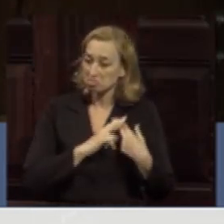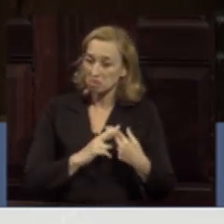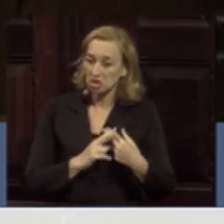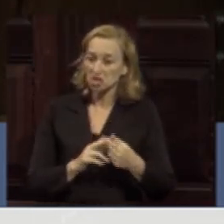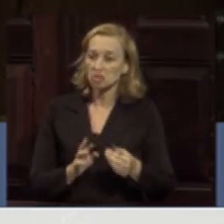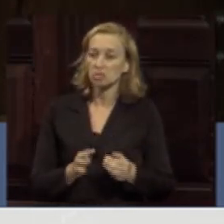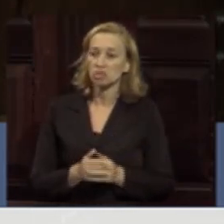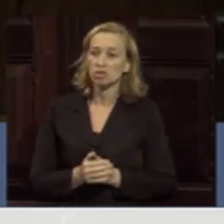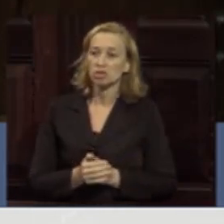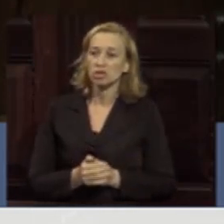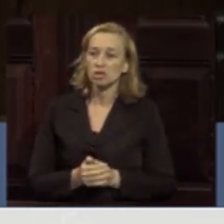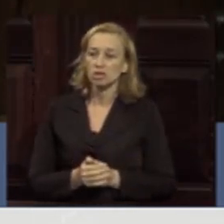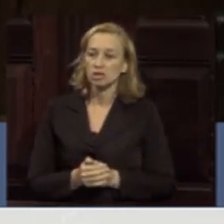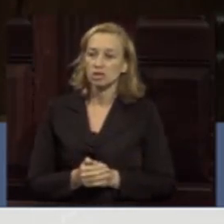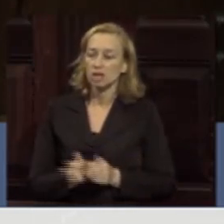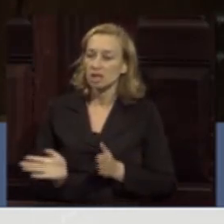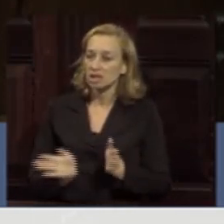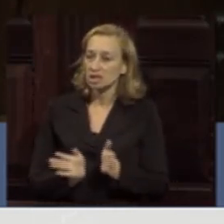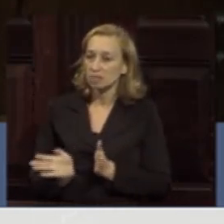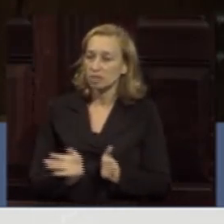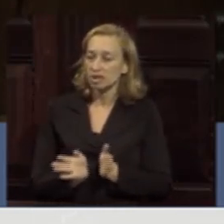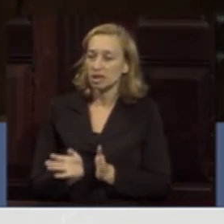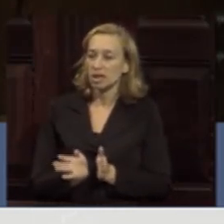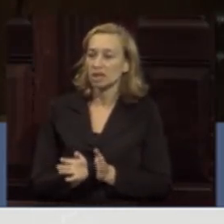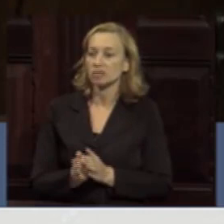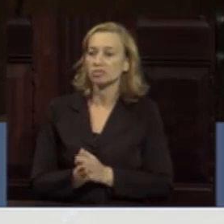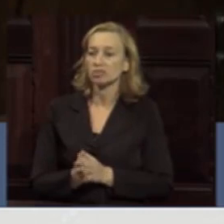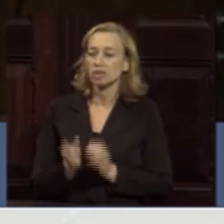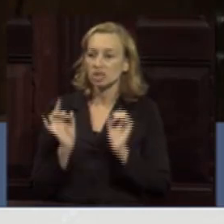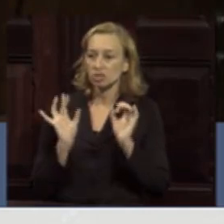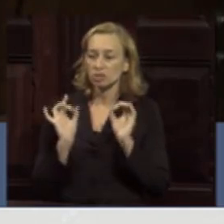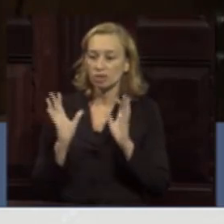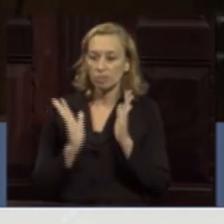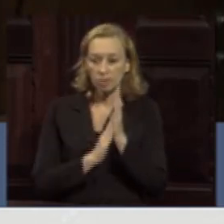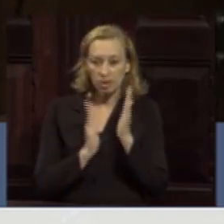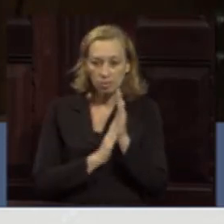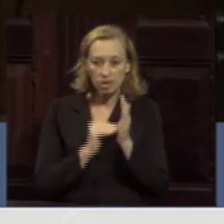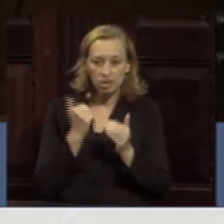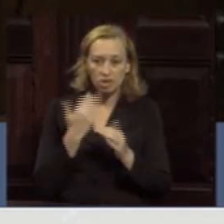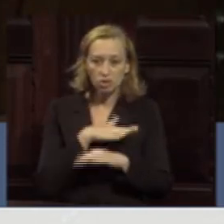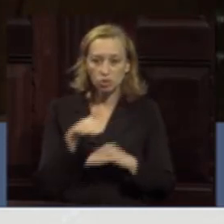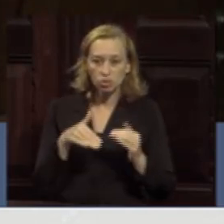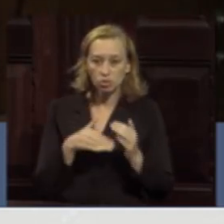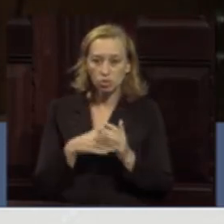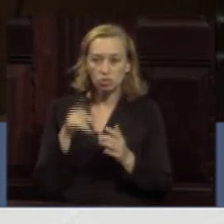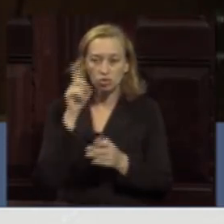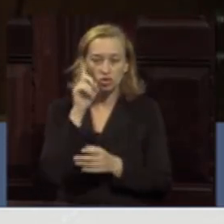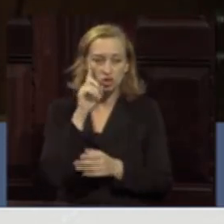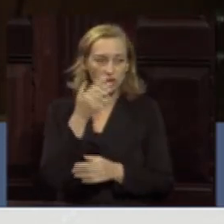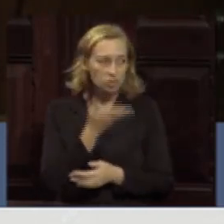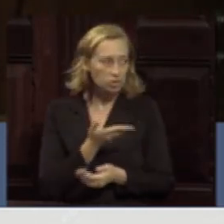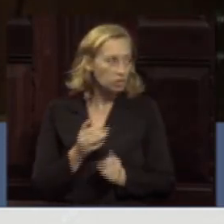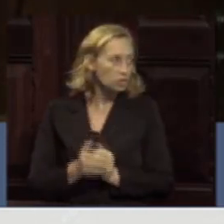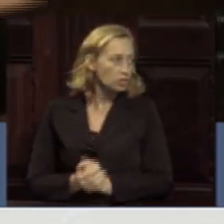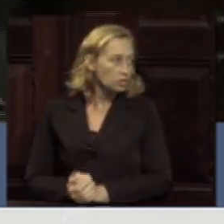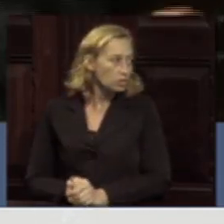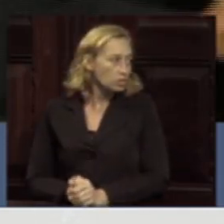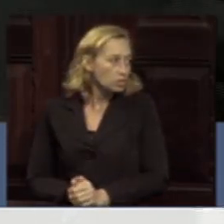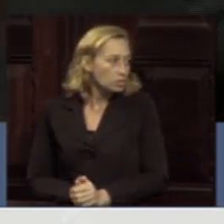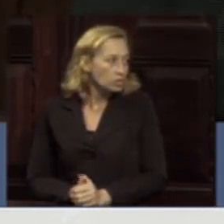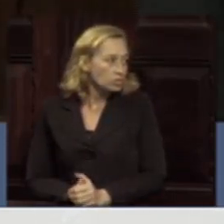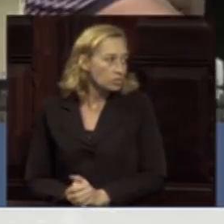seu mandato a sensibilidade feminina, que para a gente é muito especial. Parabéns todos os dias a todas as mulheres.